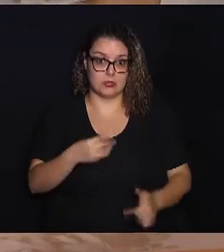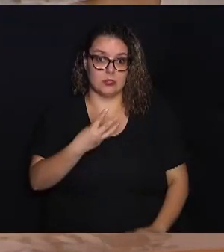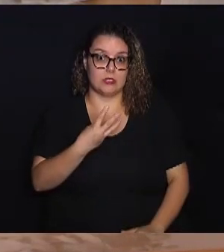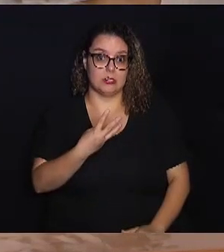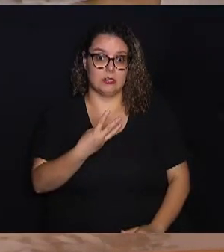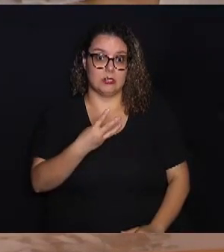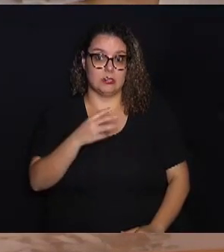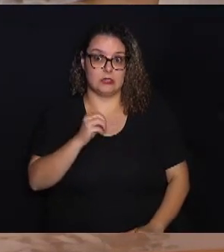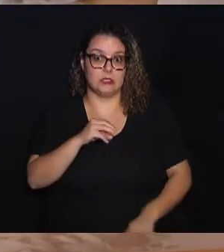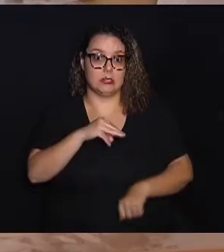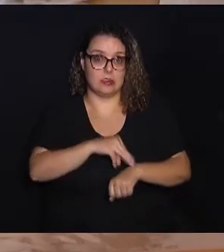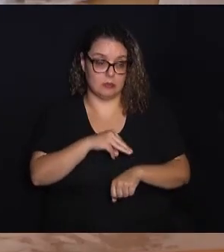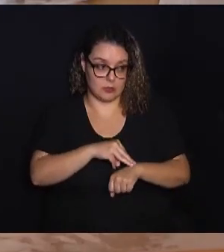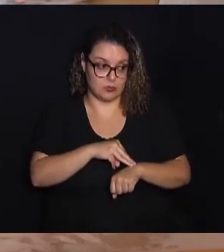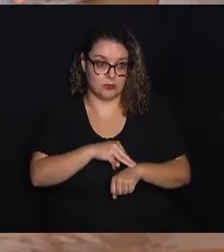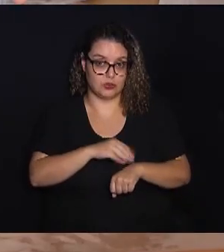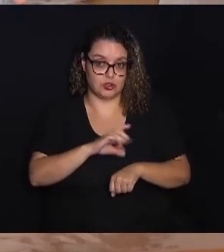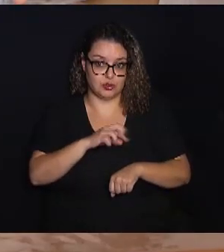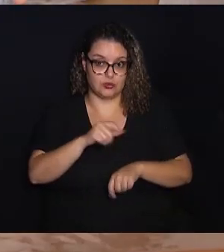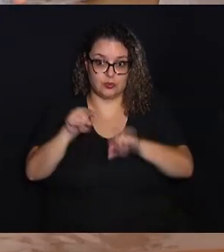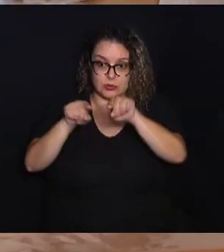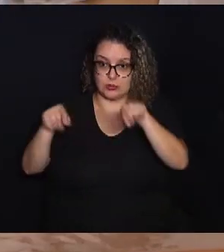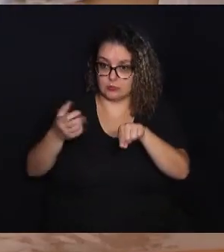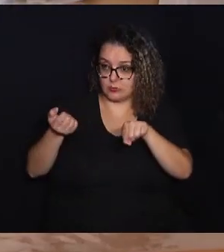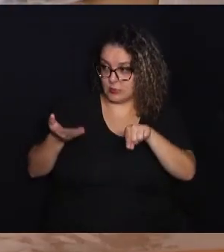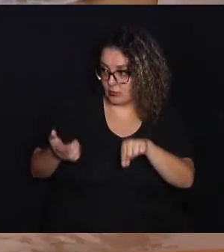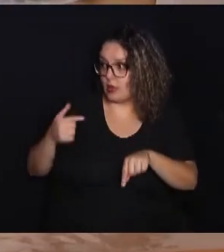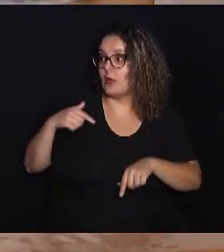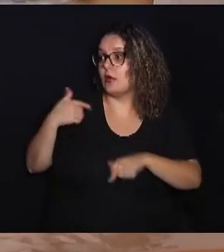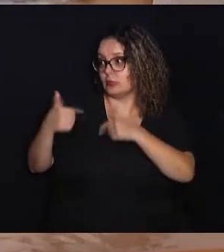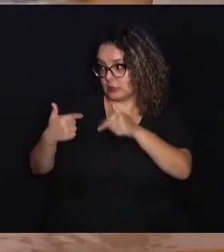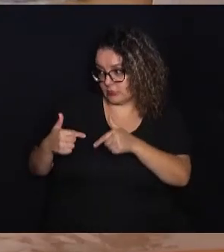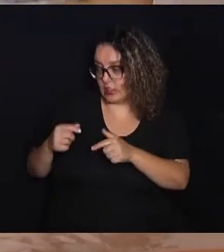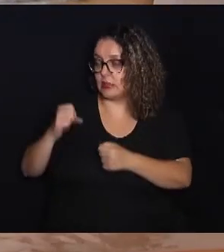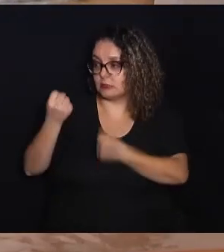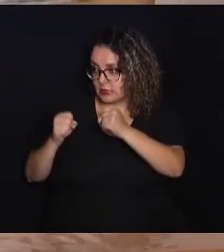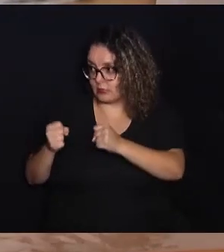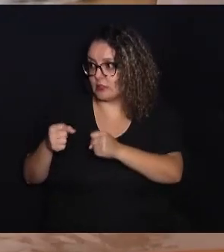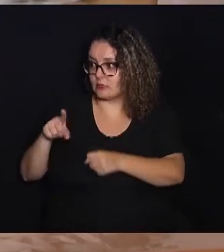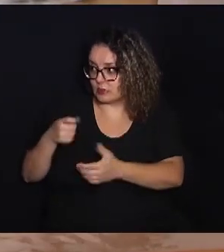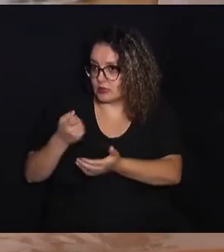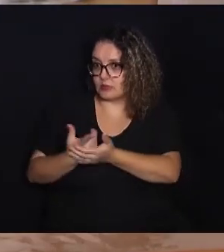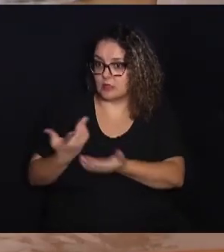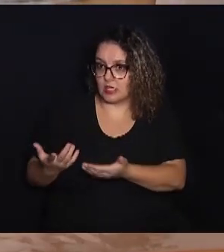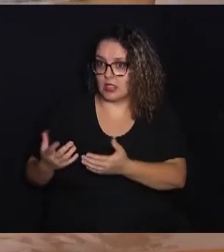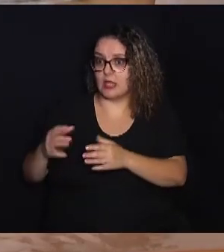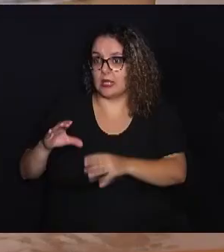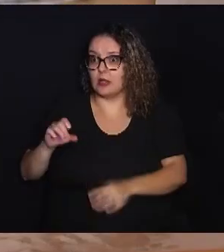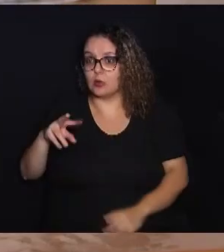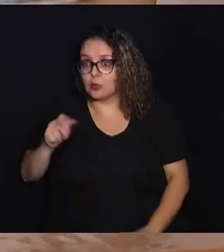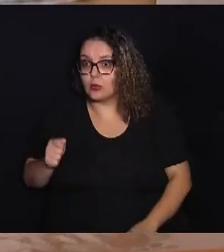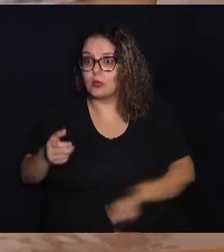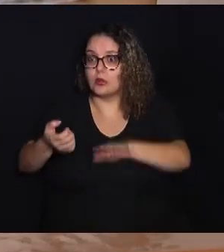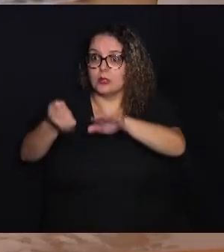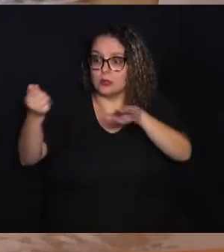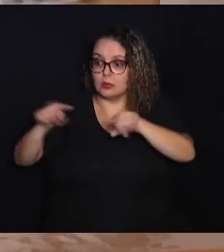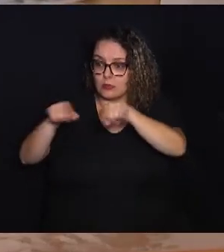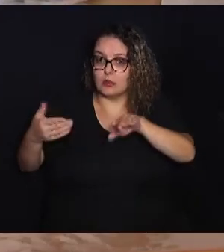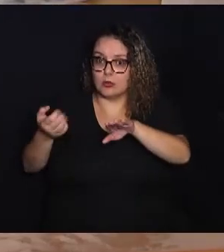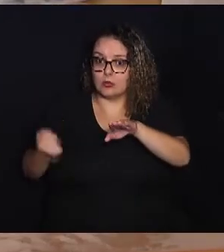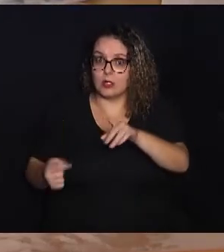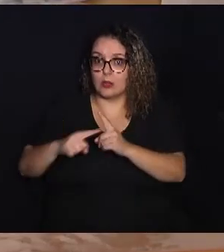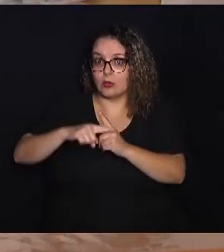E depois a gente, né, faria mais as outras peças. Repetiria a mesma peça no rosa também. Então a